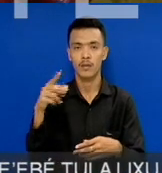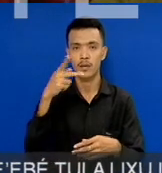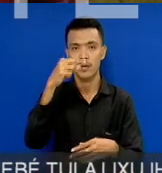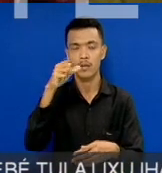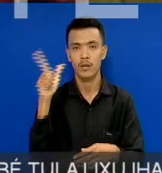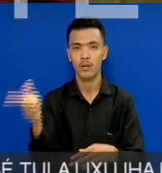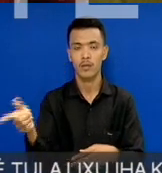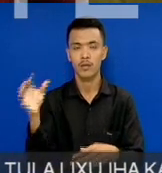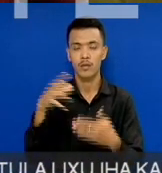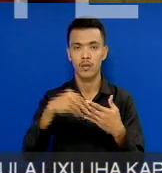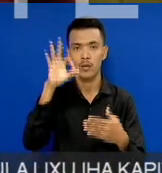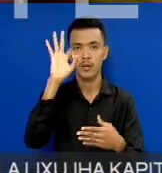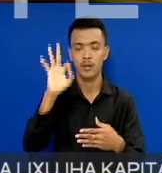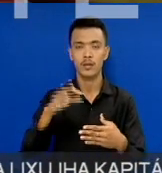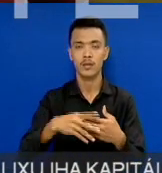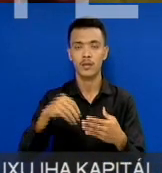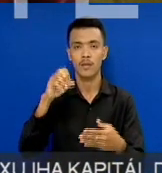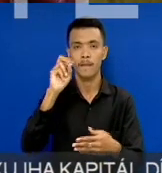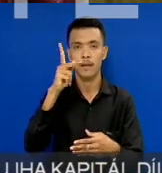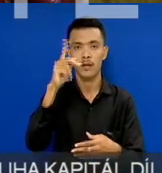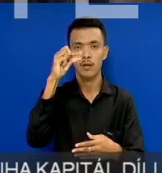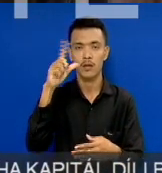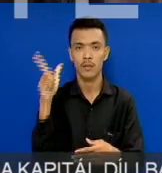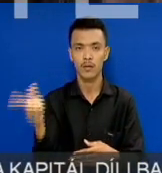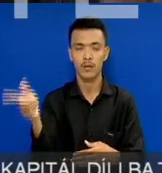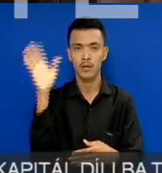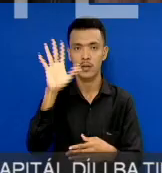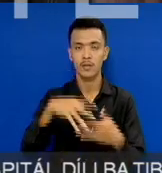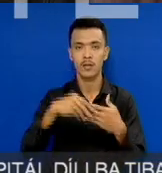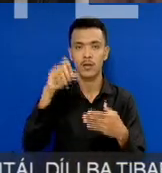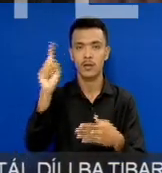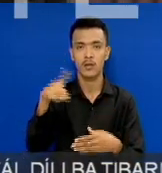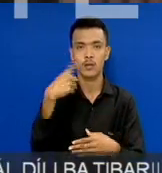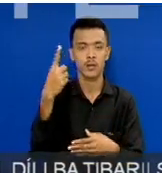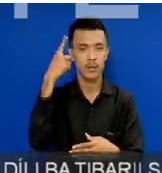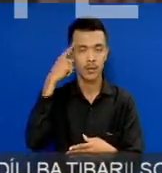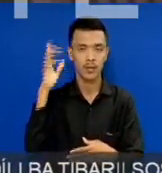no quilograma Ruanulu Resin Lima, o preço dólar Sanulu Resin Ida centavos